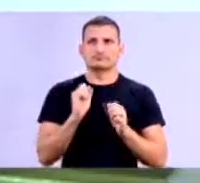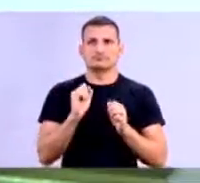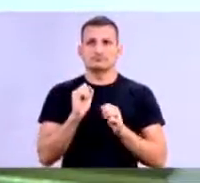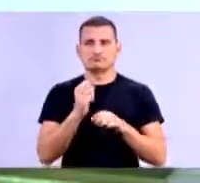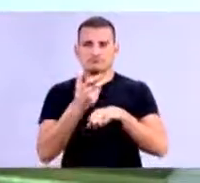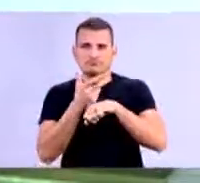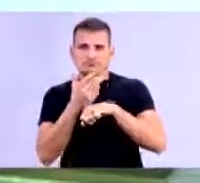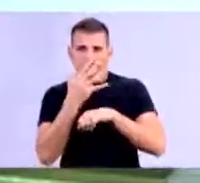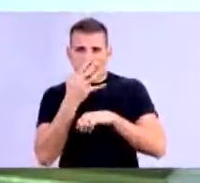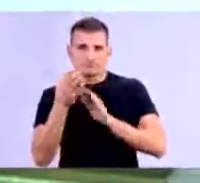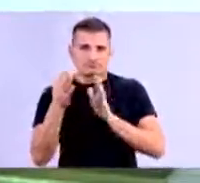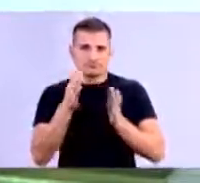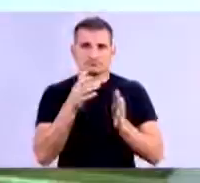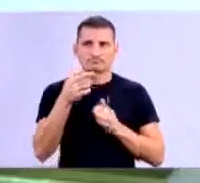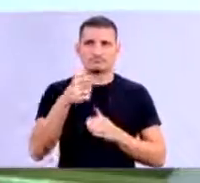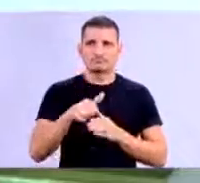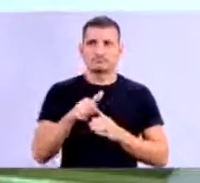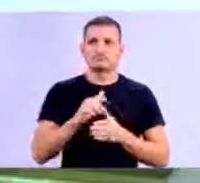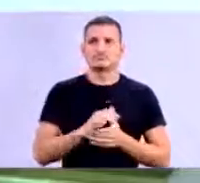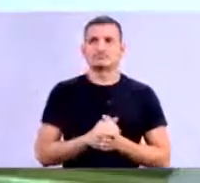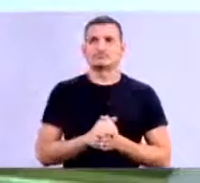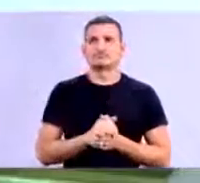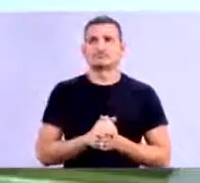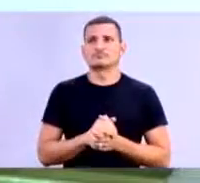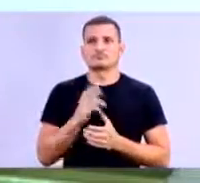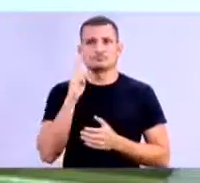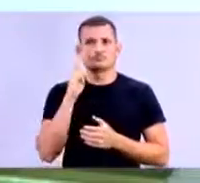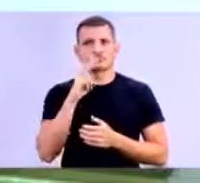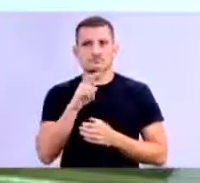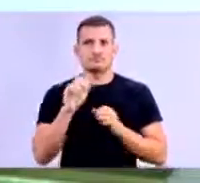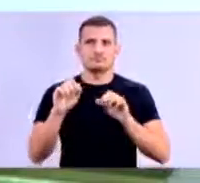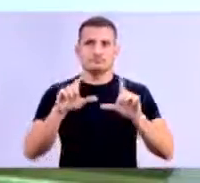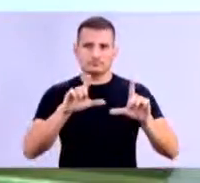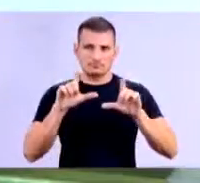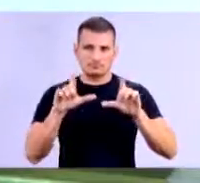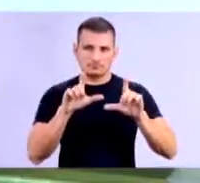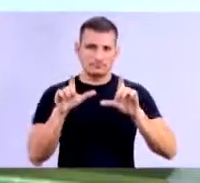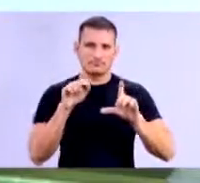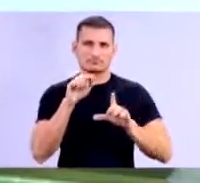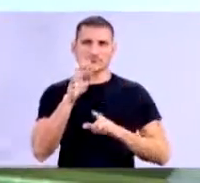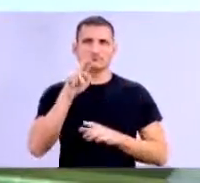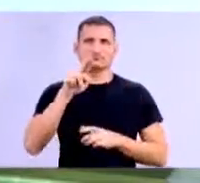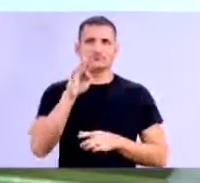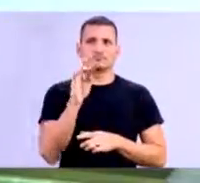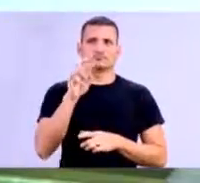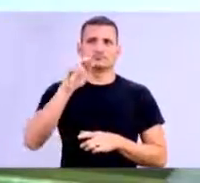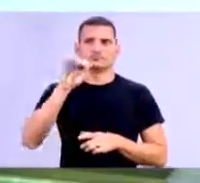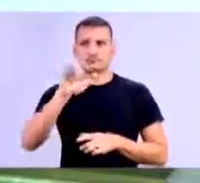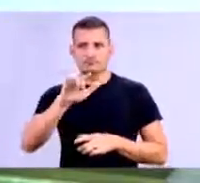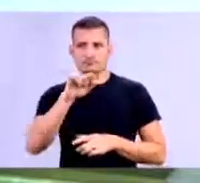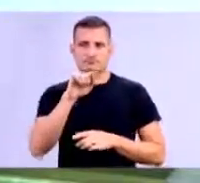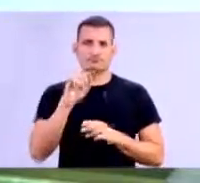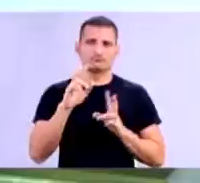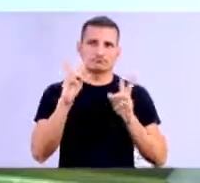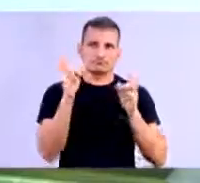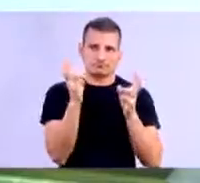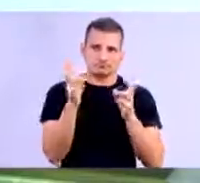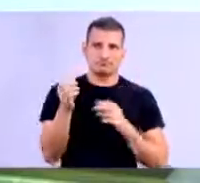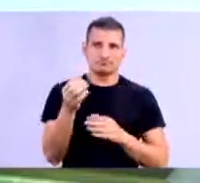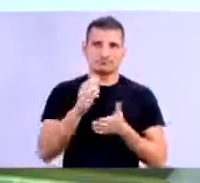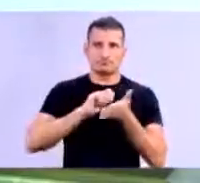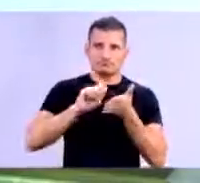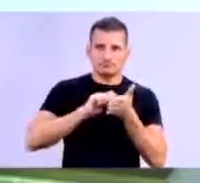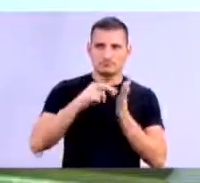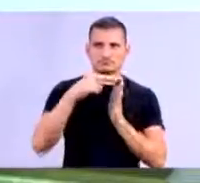nossas aulas, vejam também o tutorial que nós produzimos especialmente para vocês sobre o novo acordo